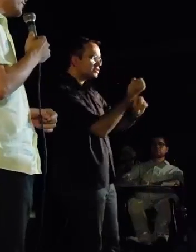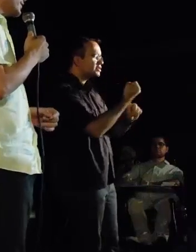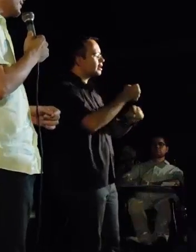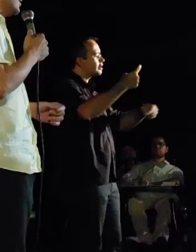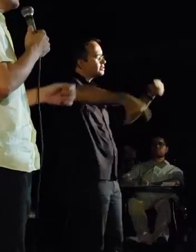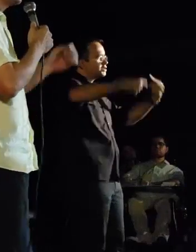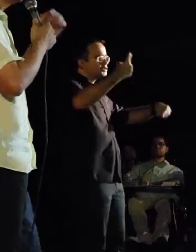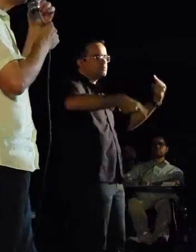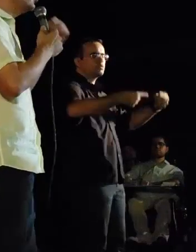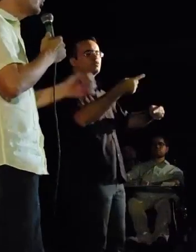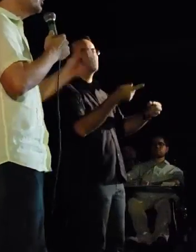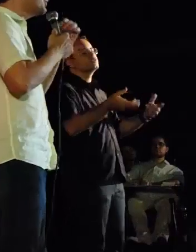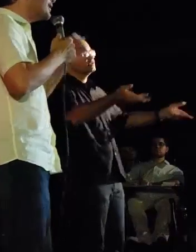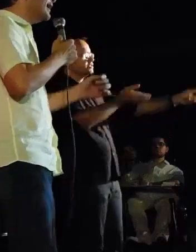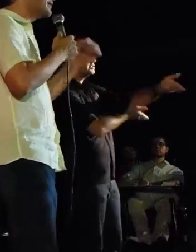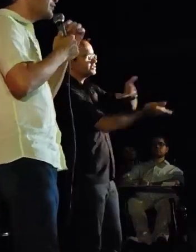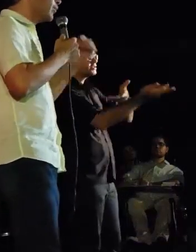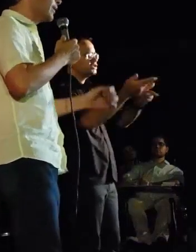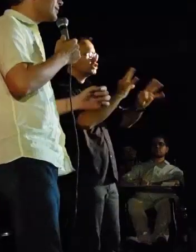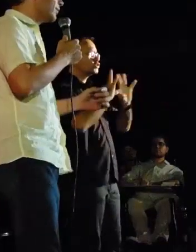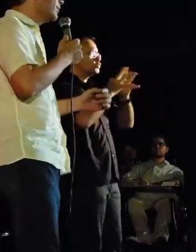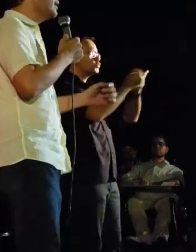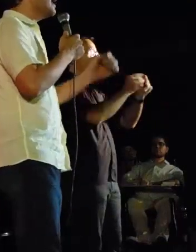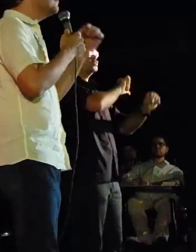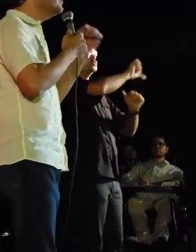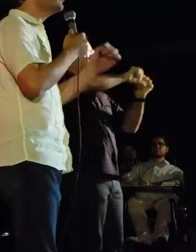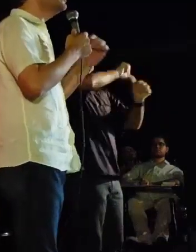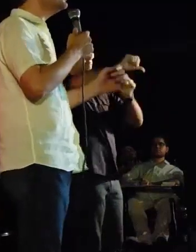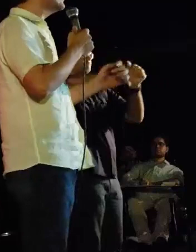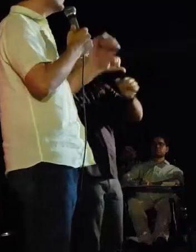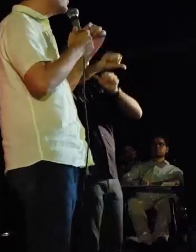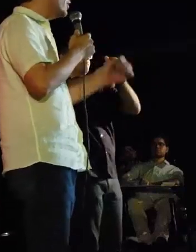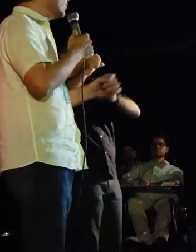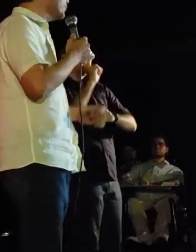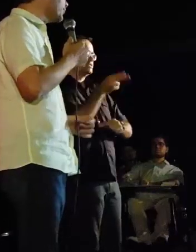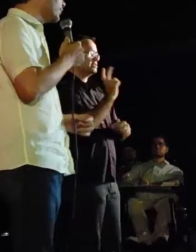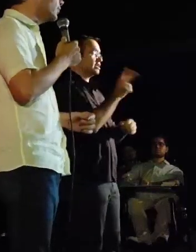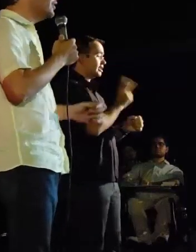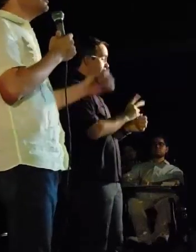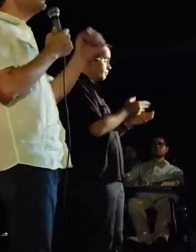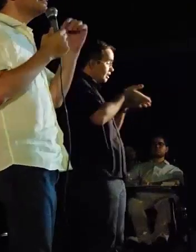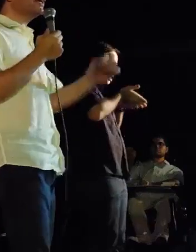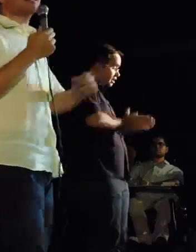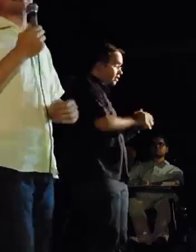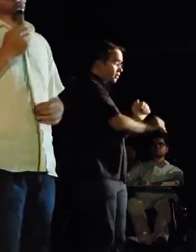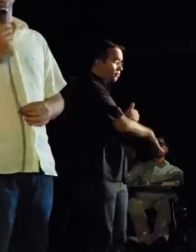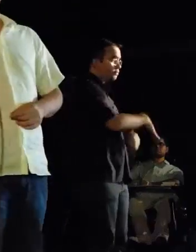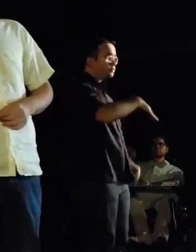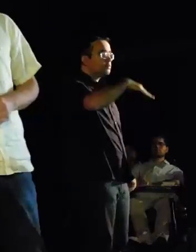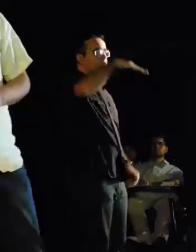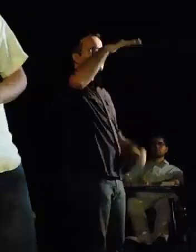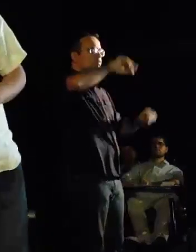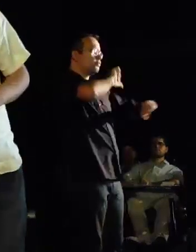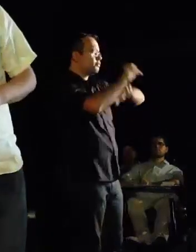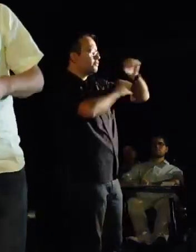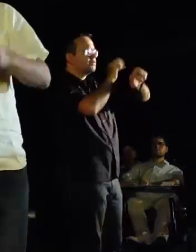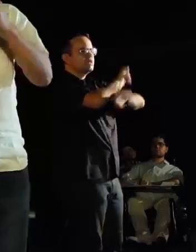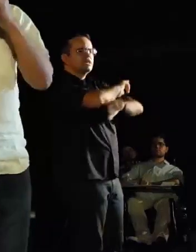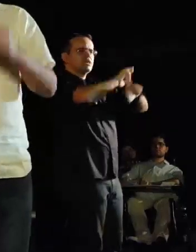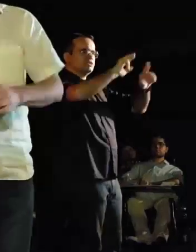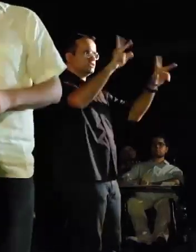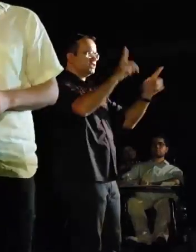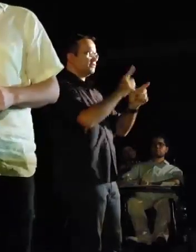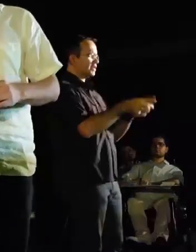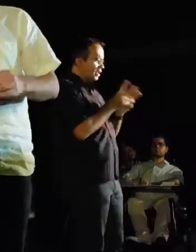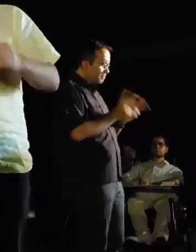relações políticas. Porque tudo está em transformação. A minha origem não é o meu destino. Seja nas relações interpessoais,